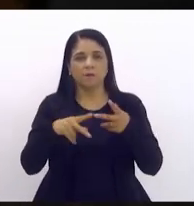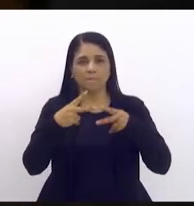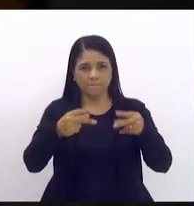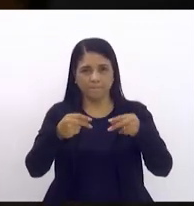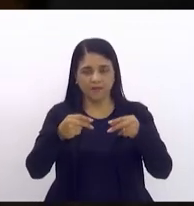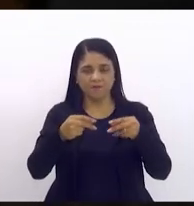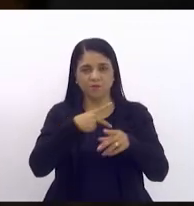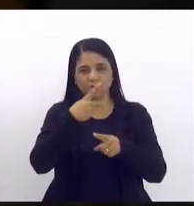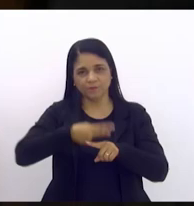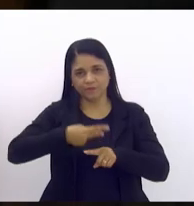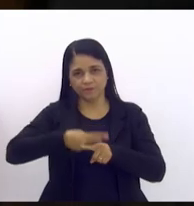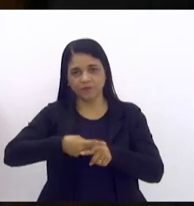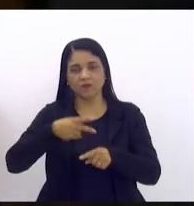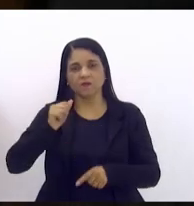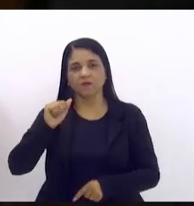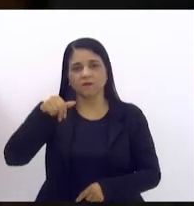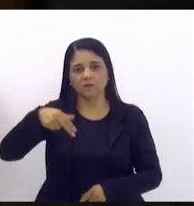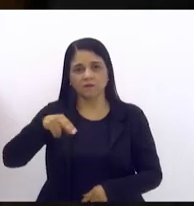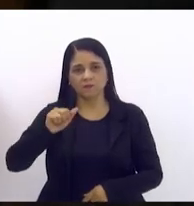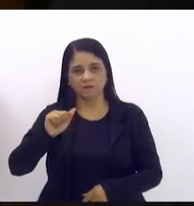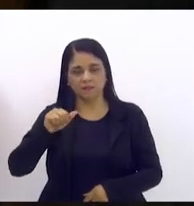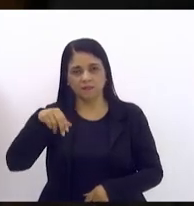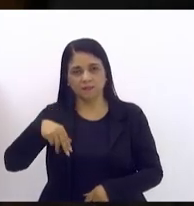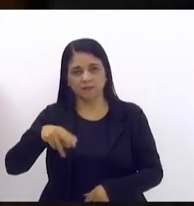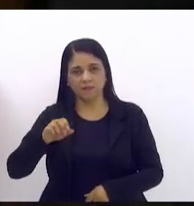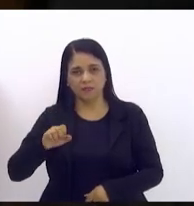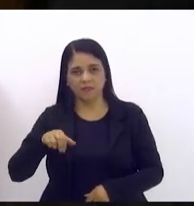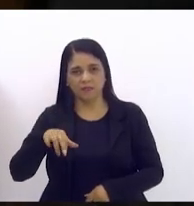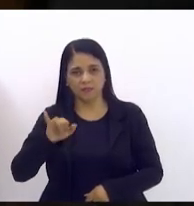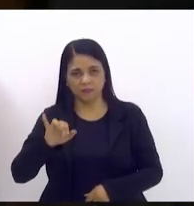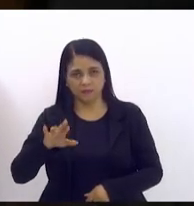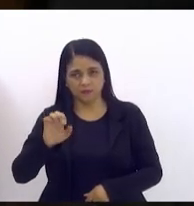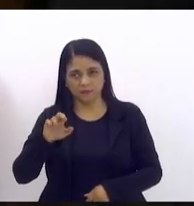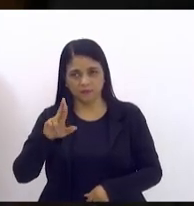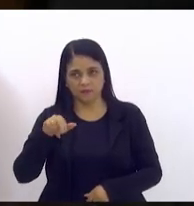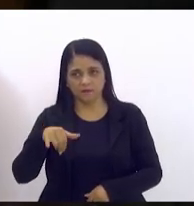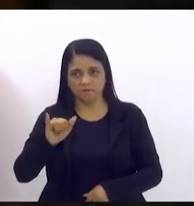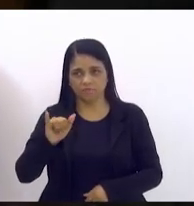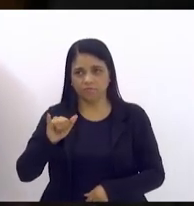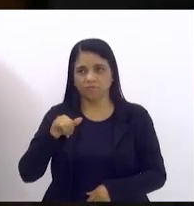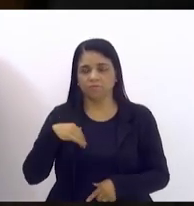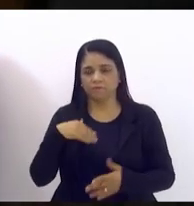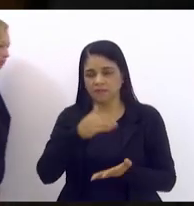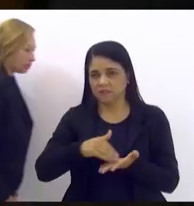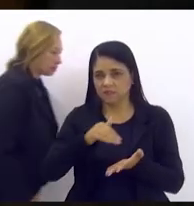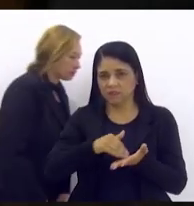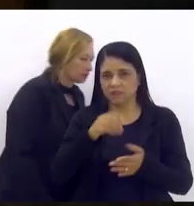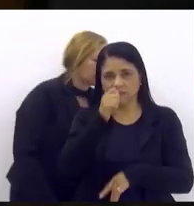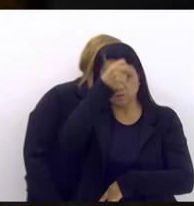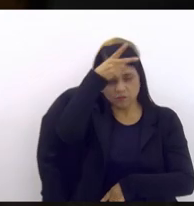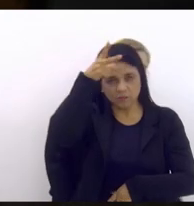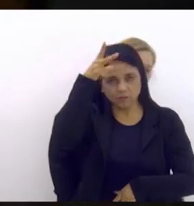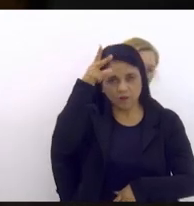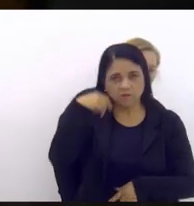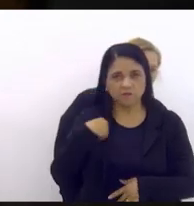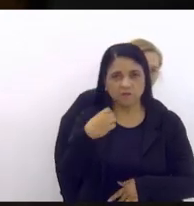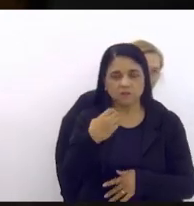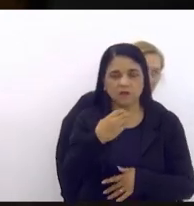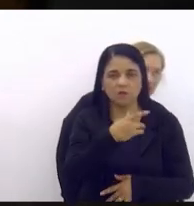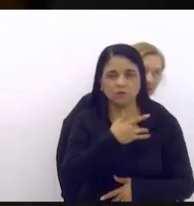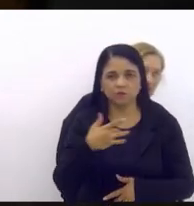ao senhor Edio Jassi Jandre Mataruna, secretário municipal de saúde no município de